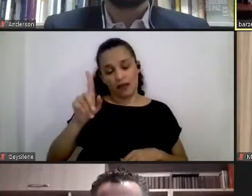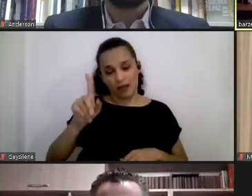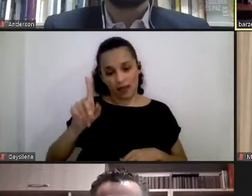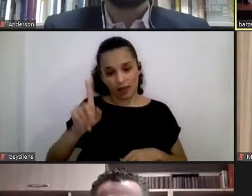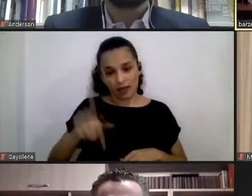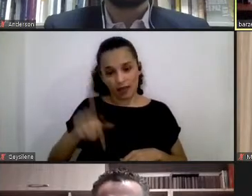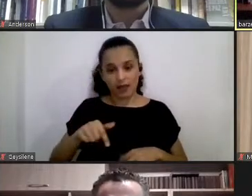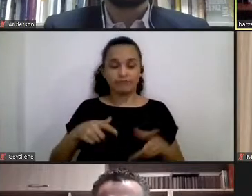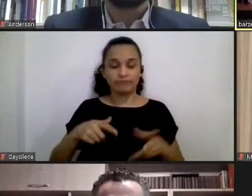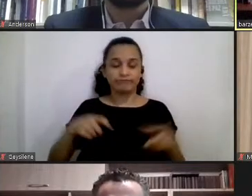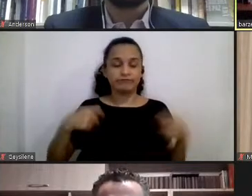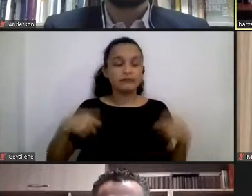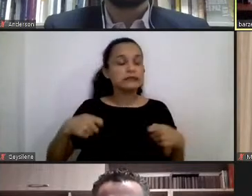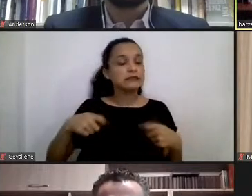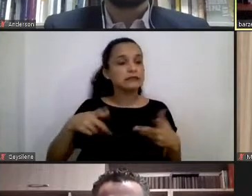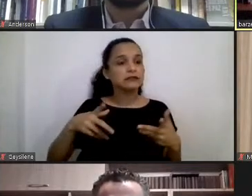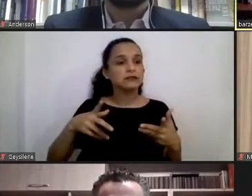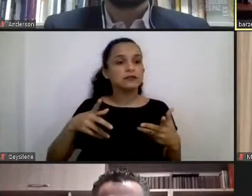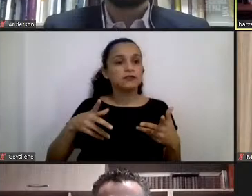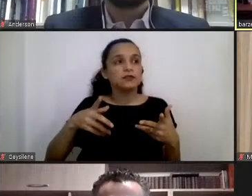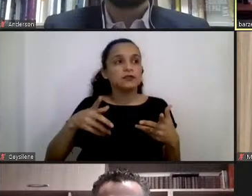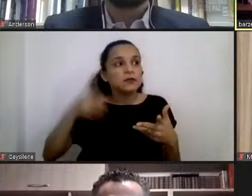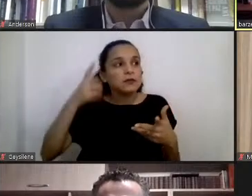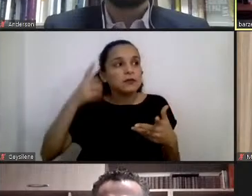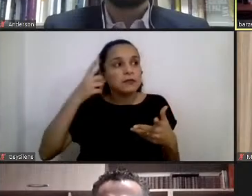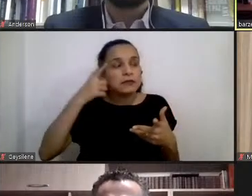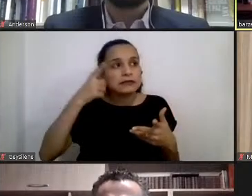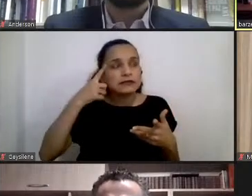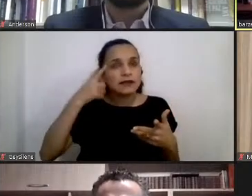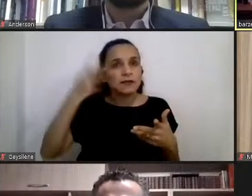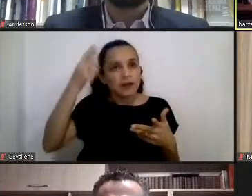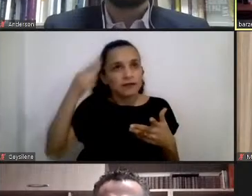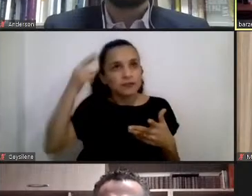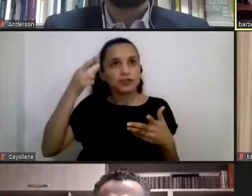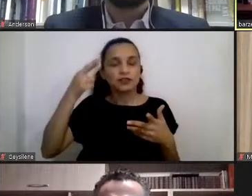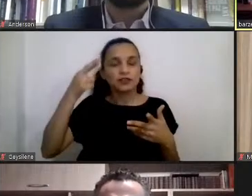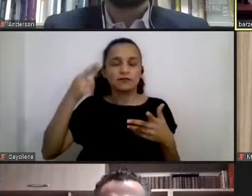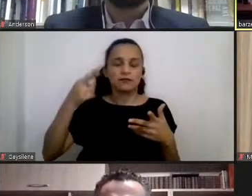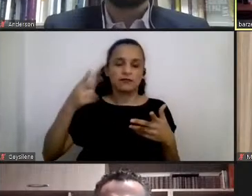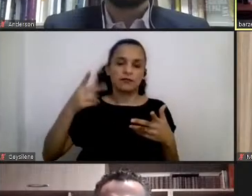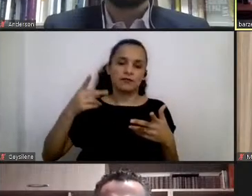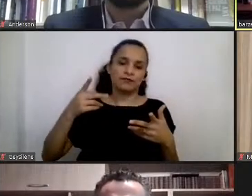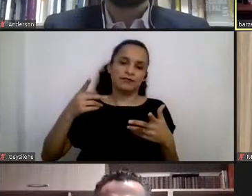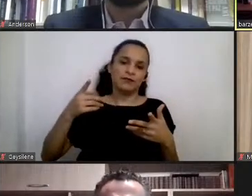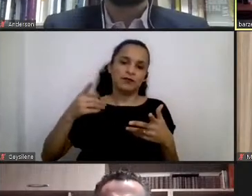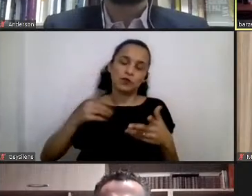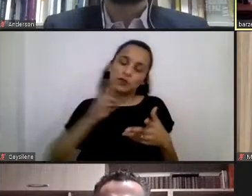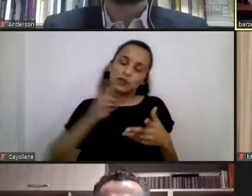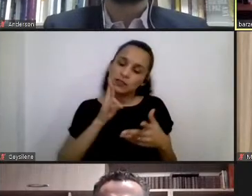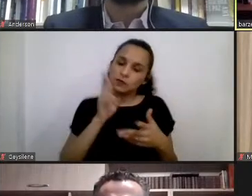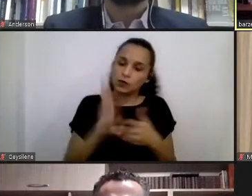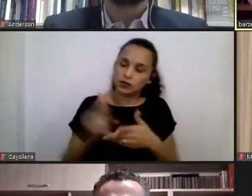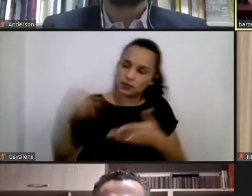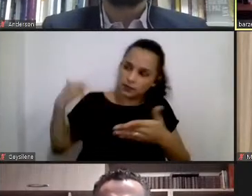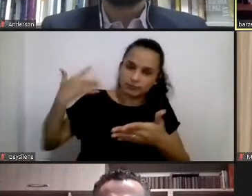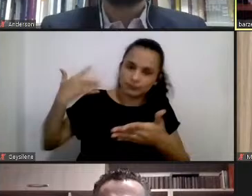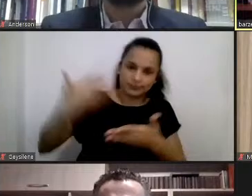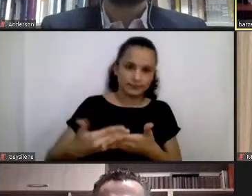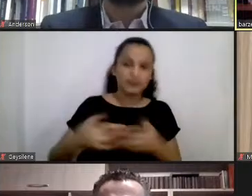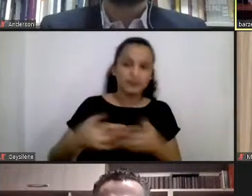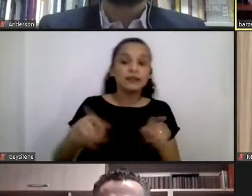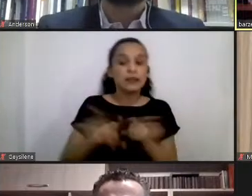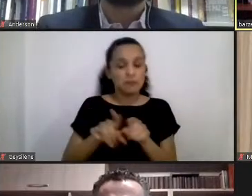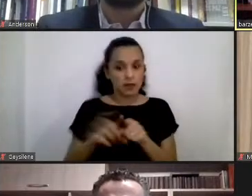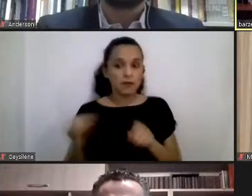proceder com alguns resultados surpreendentes dos últimos anos. E, mais uma vez, para especular no